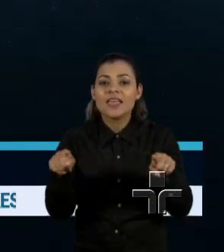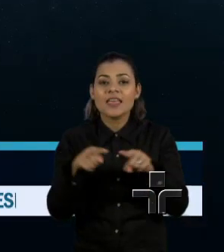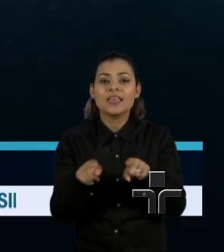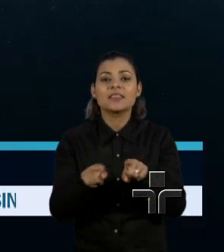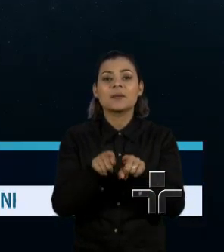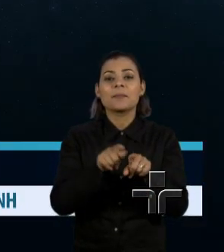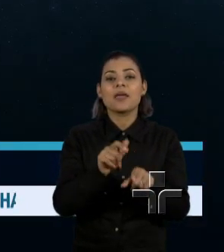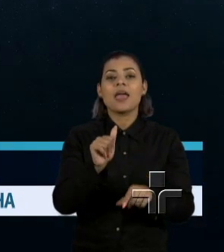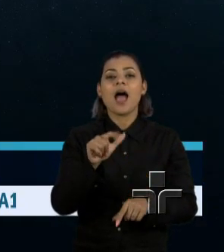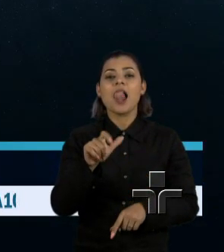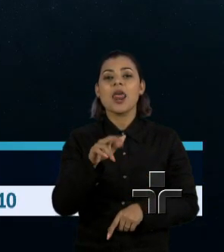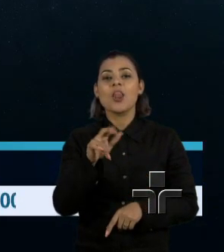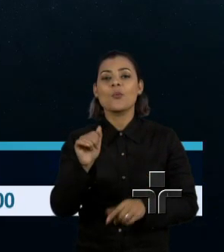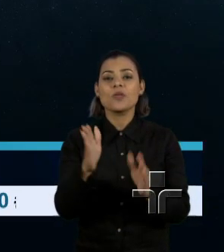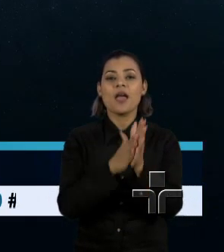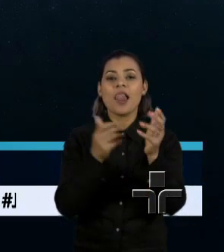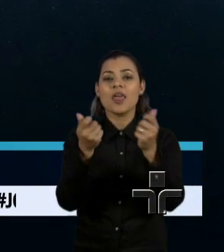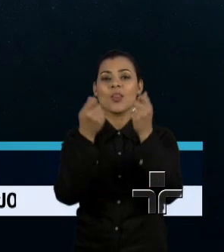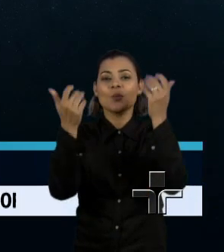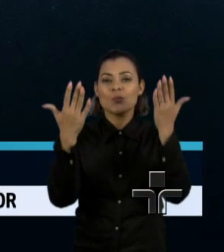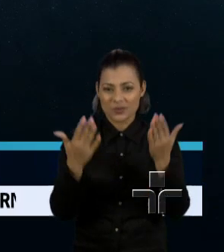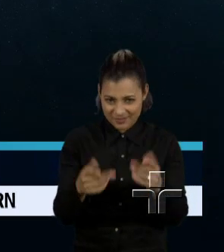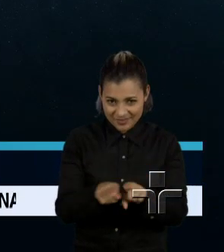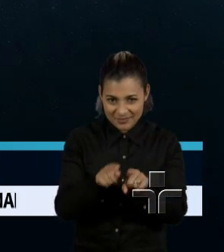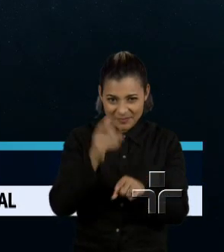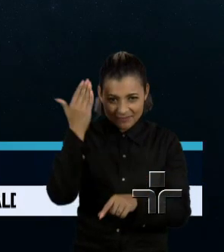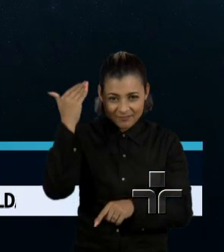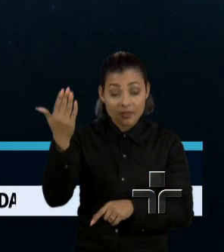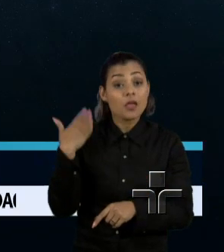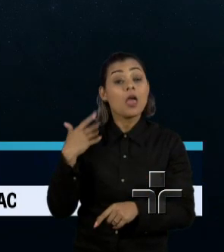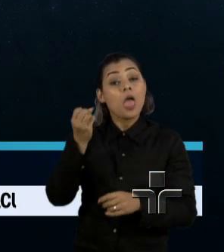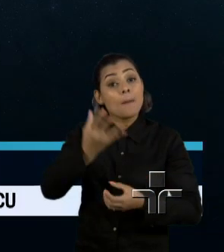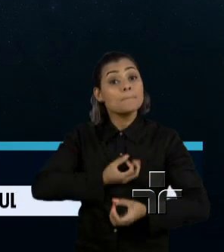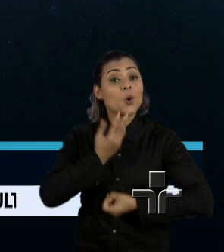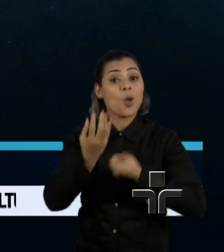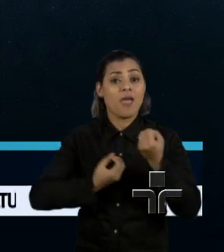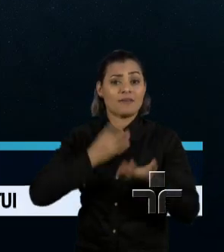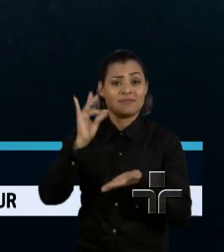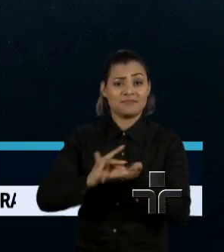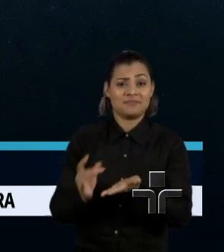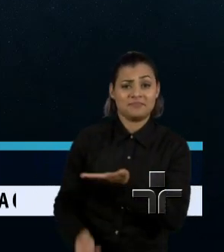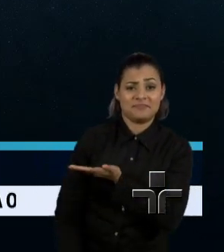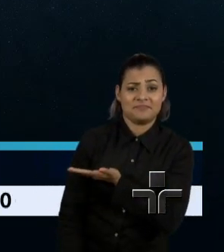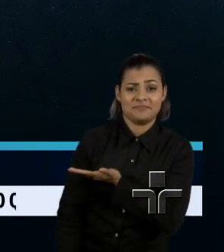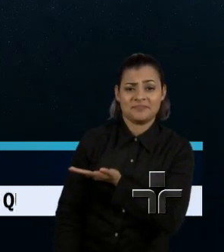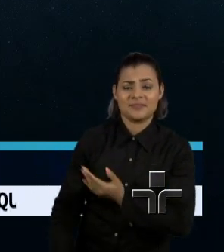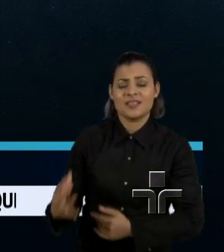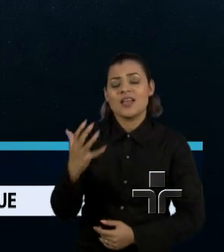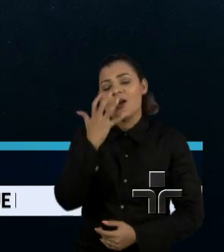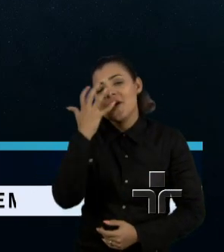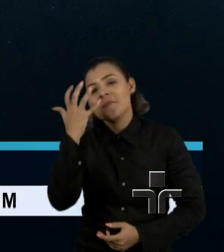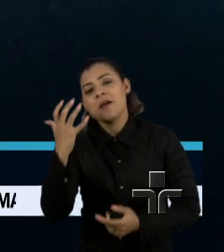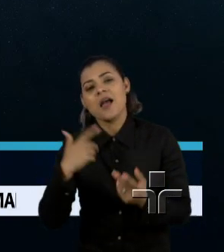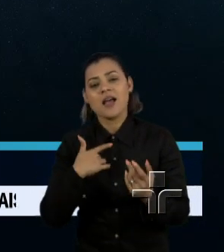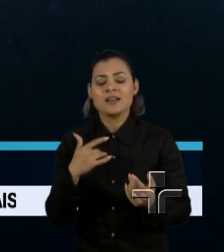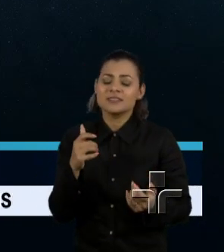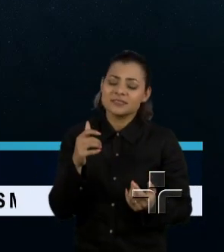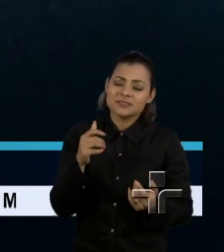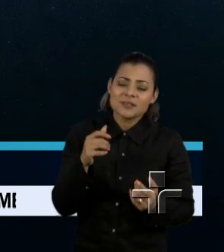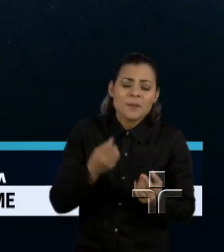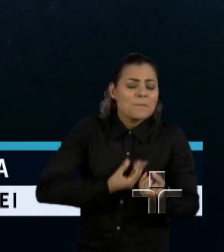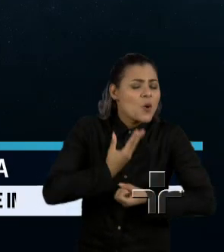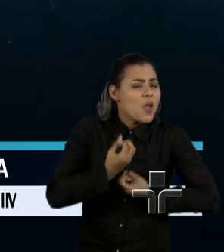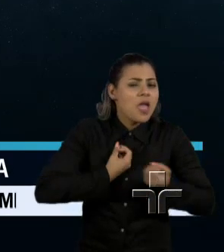Hallelujah, sabe? Mas ele é um grande poeta. Ele começou como um escritor, um romancista e poeta. Ele tem poemas